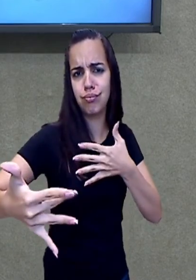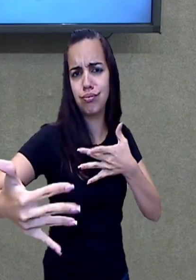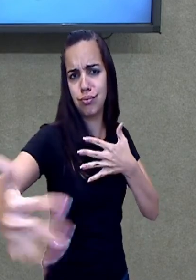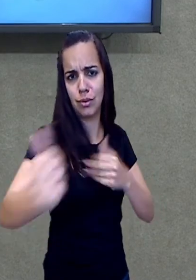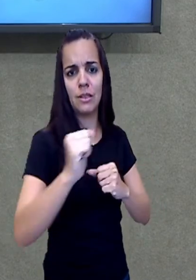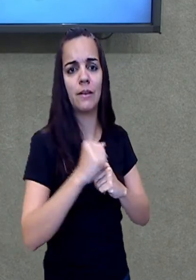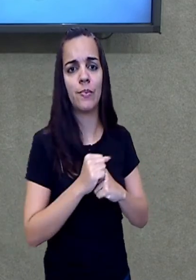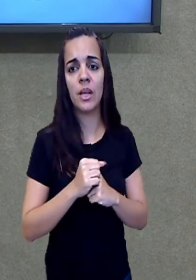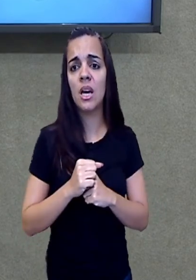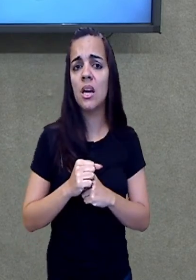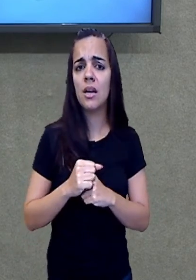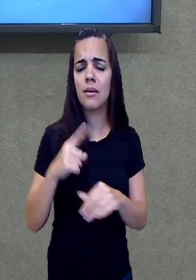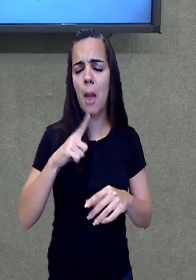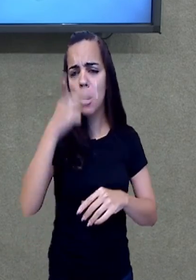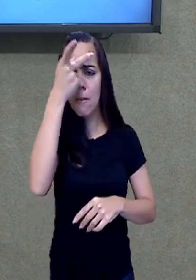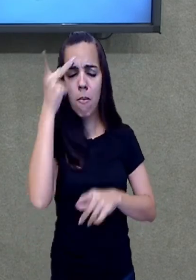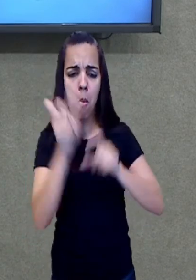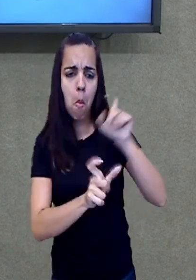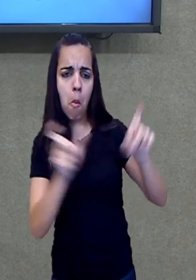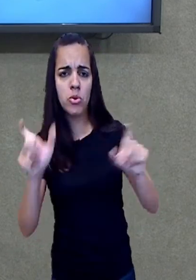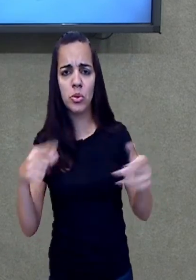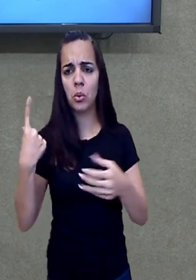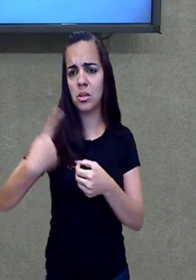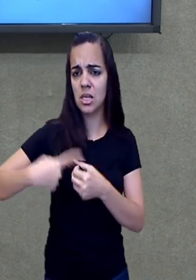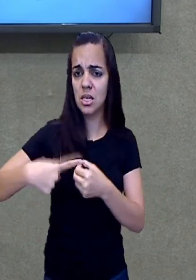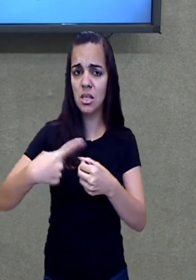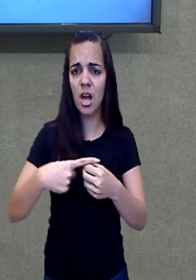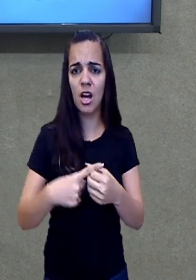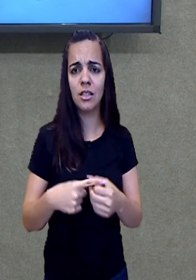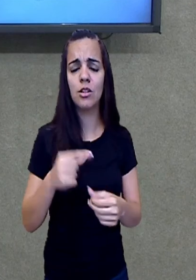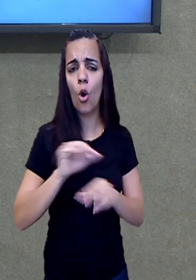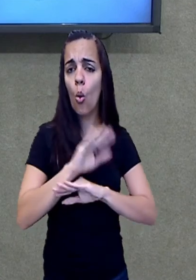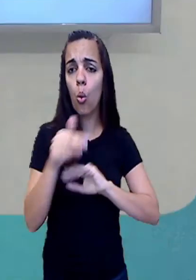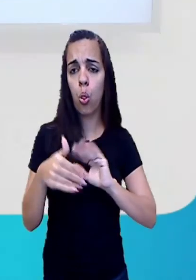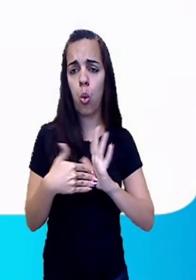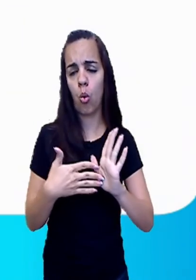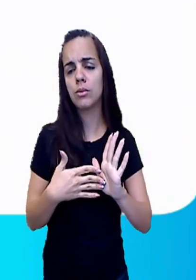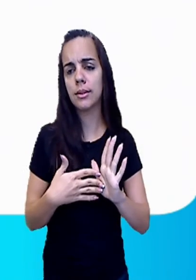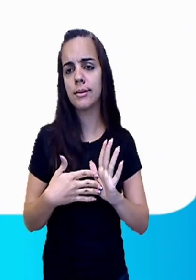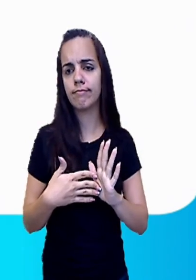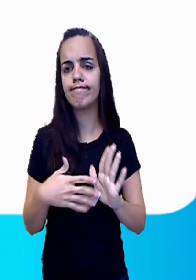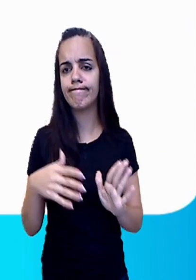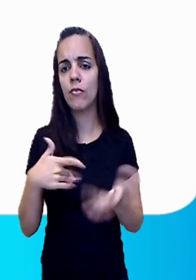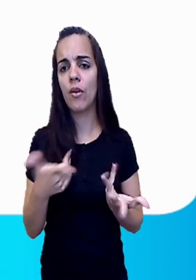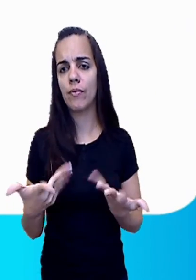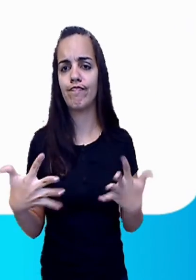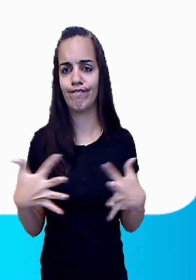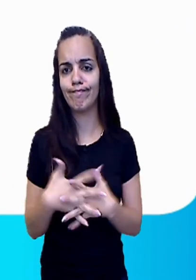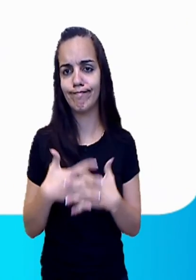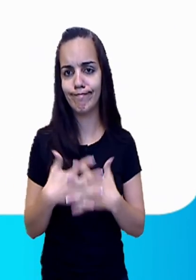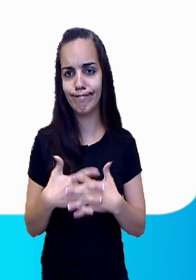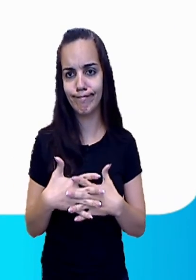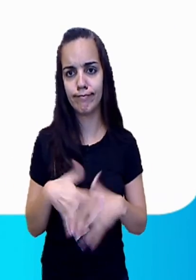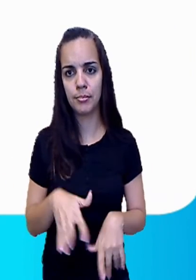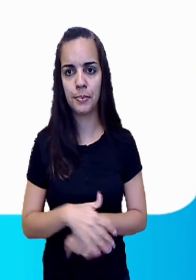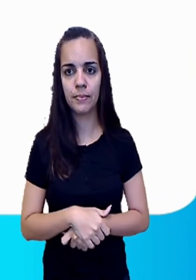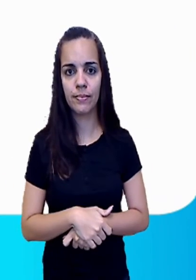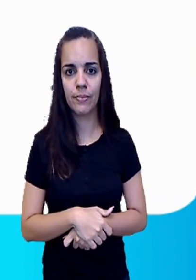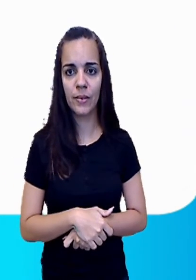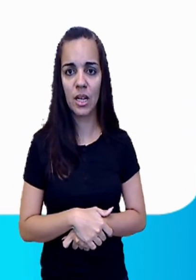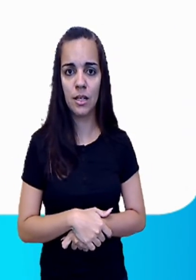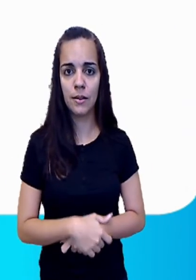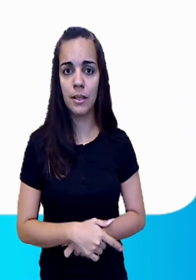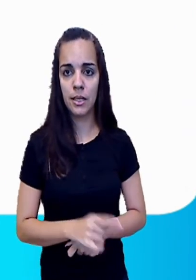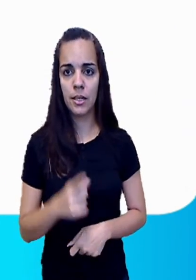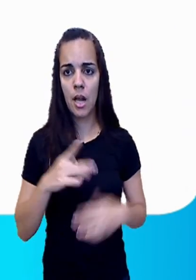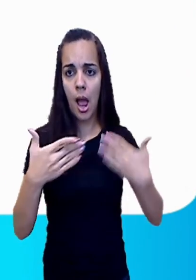também prejudicados por causa dessa irresponsabilidade. E aí a gente tem, olha só, que as